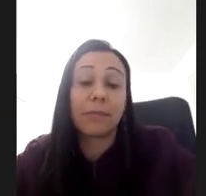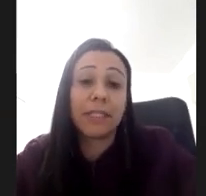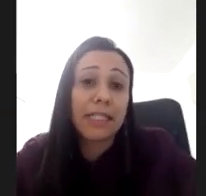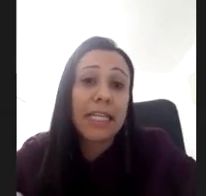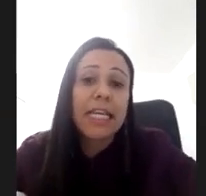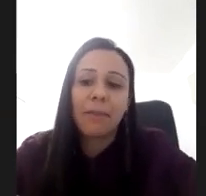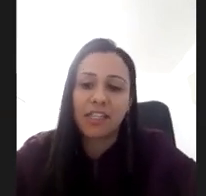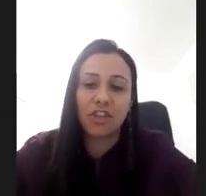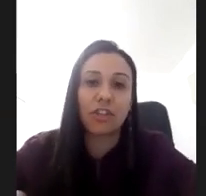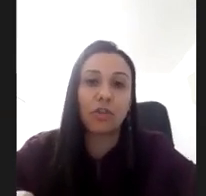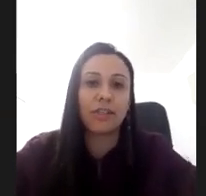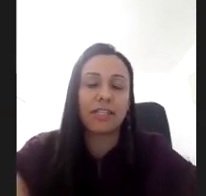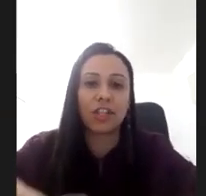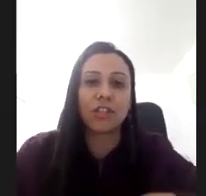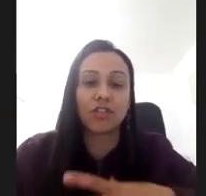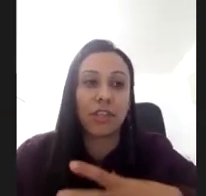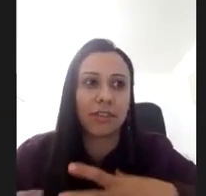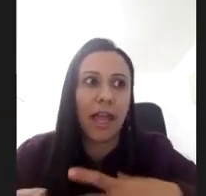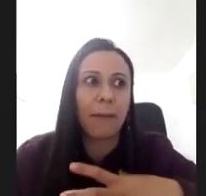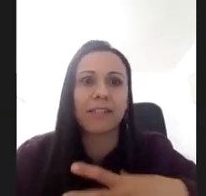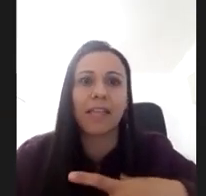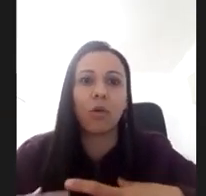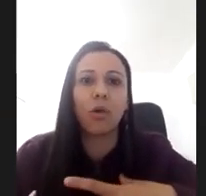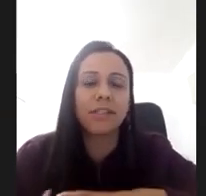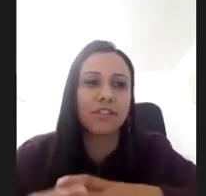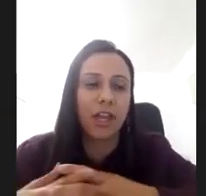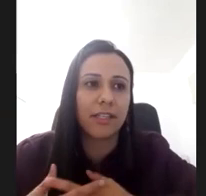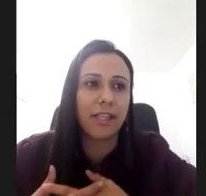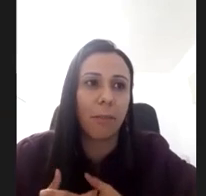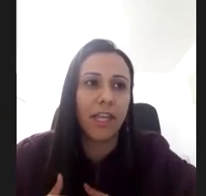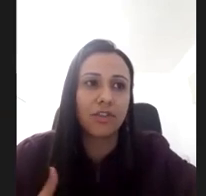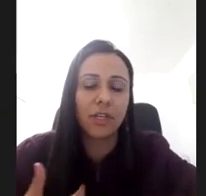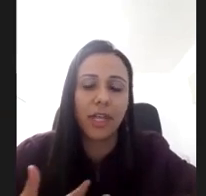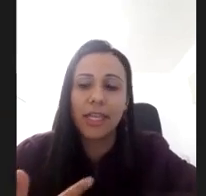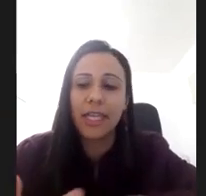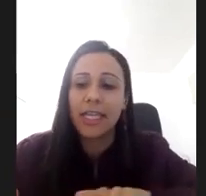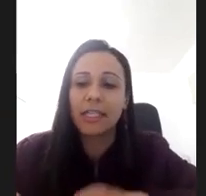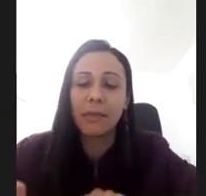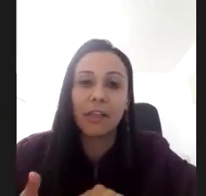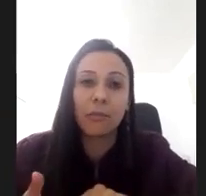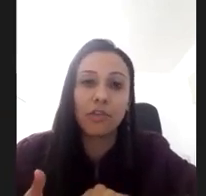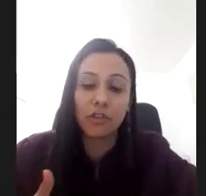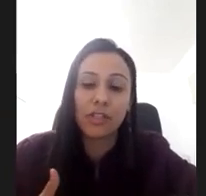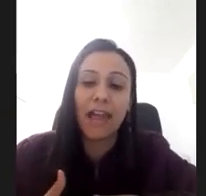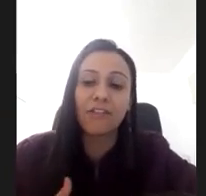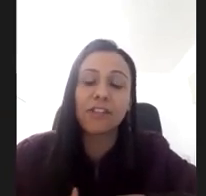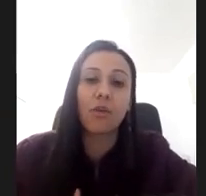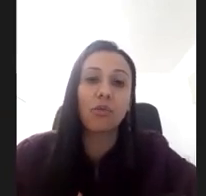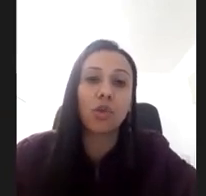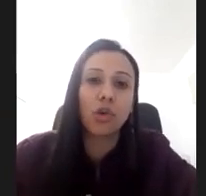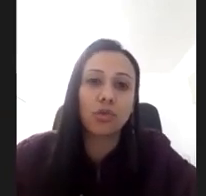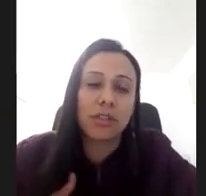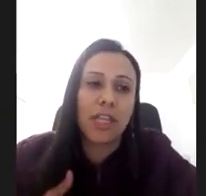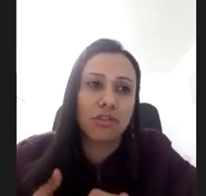próximas semanas, mas a gente tomou essa iniciativa de tentar pensar coisas já inicialmente, né? E também temos feito lives